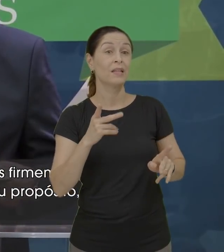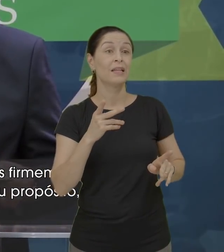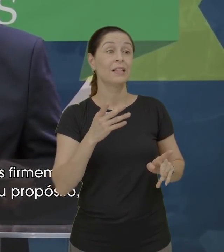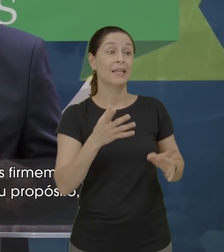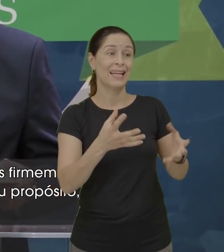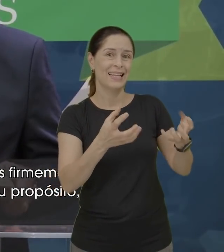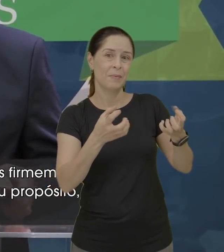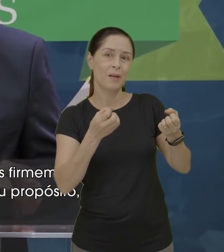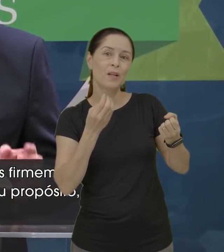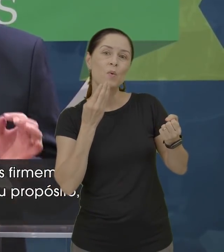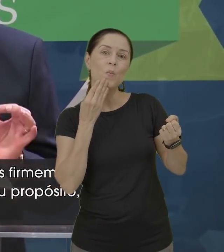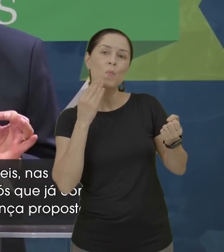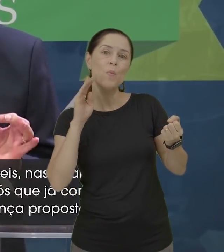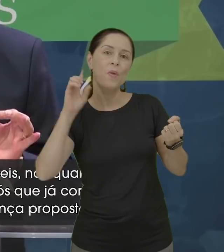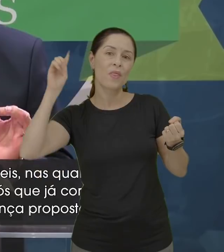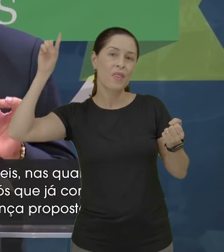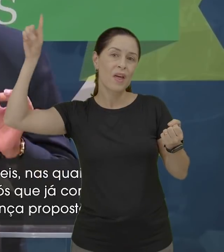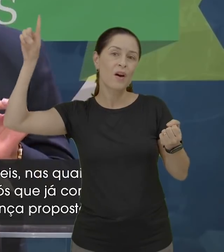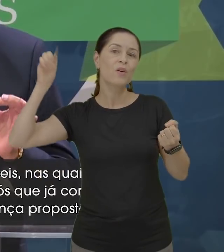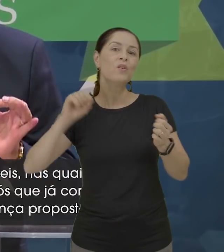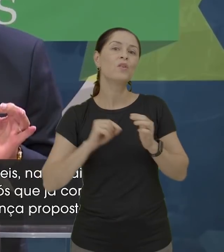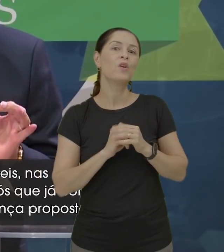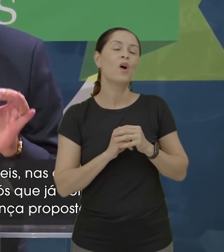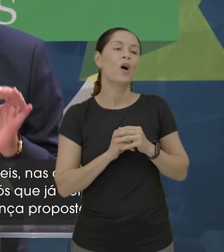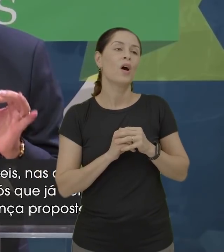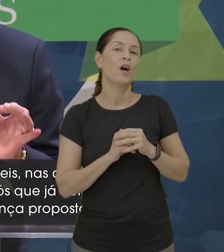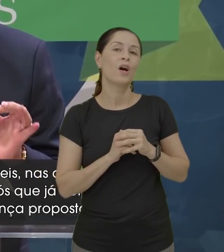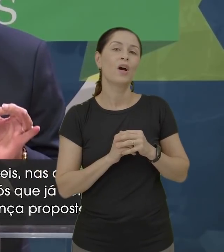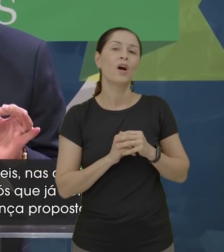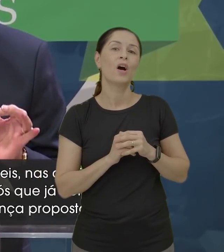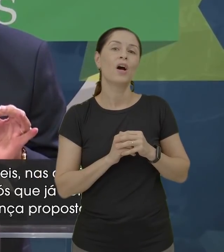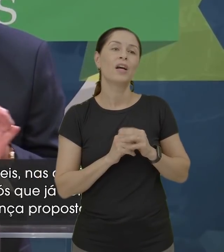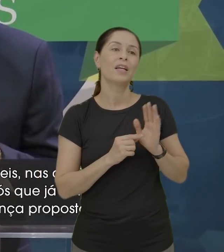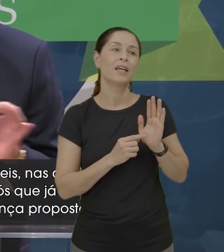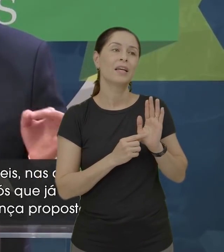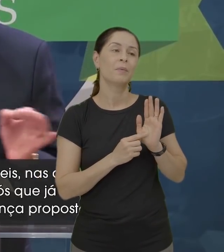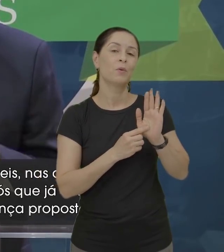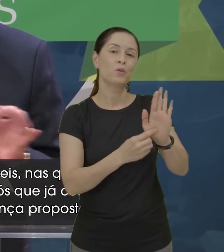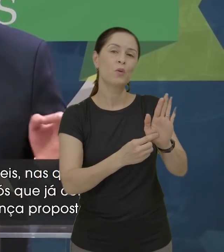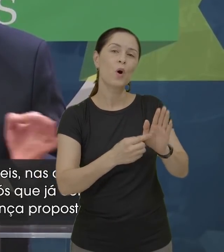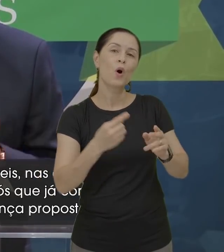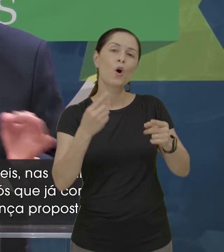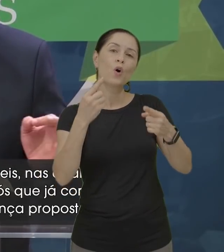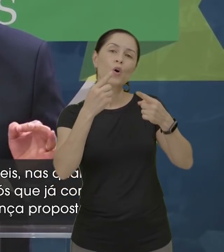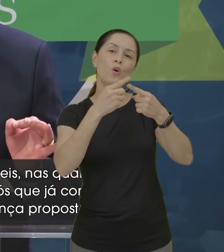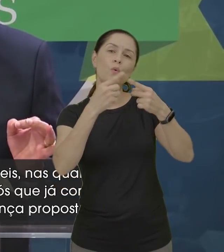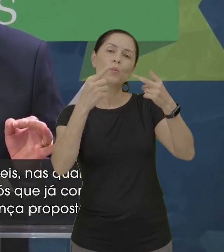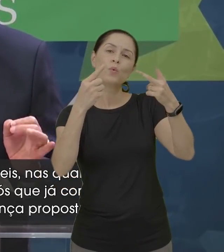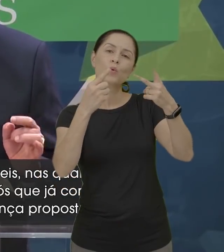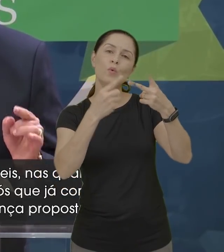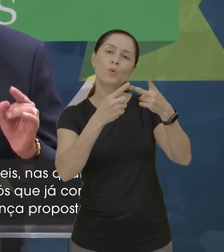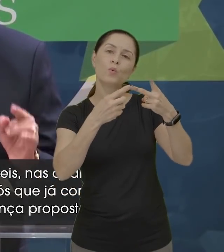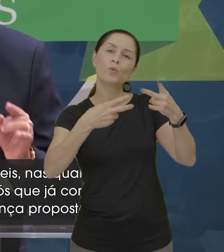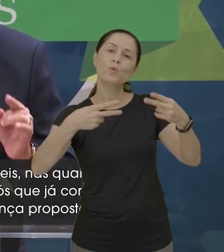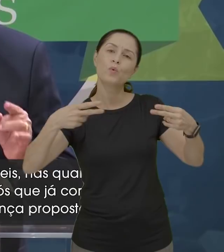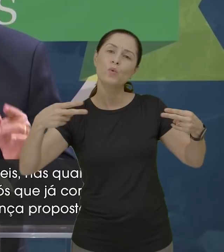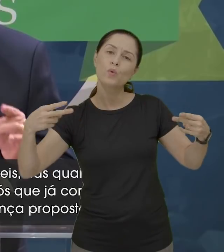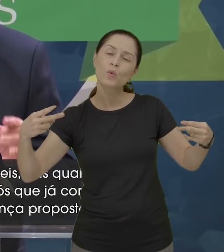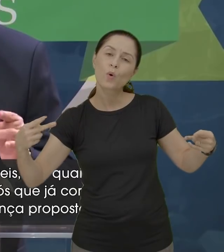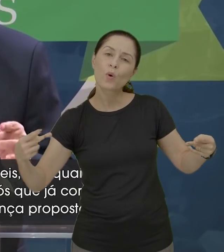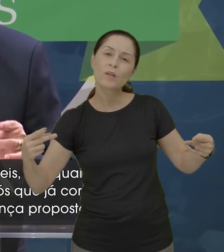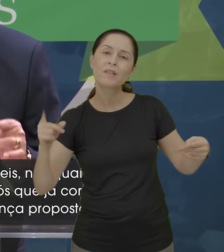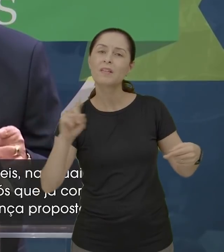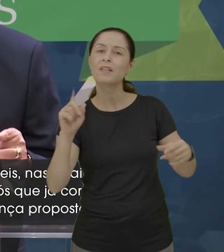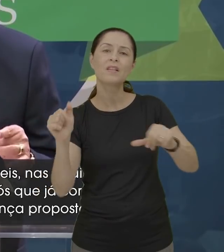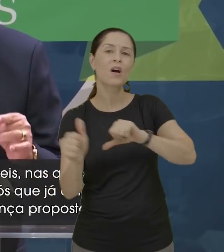interpôs com juramento, para que, mediante duas coisas imutáveis, nas quais é impossível que Deus minta,